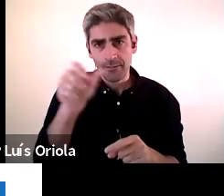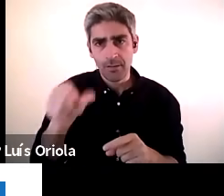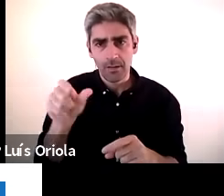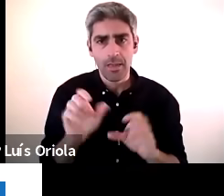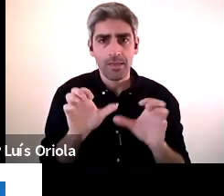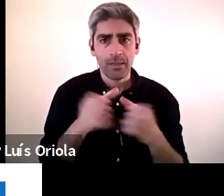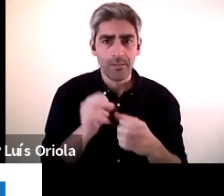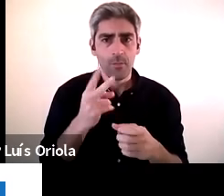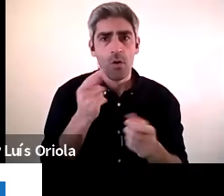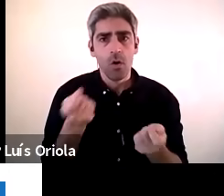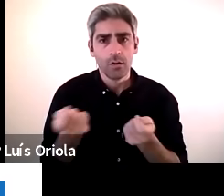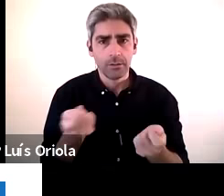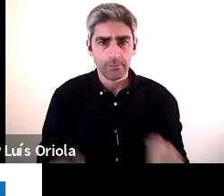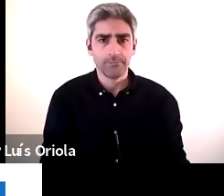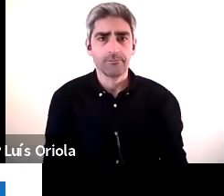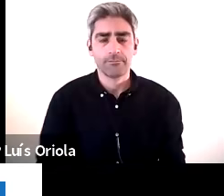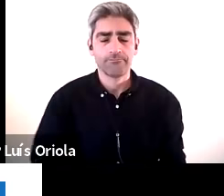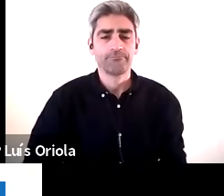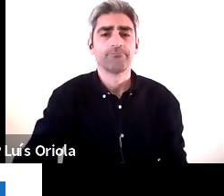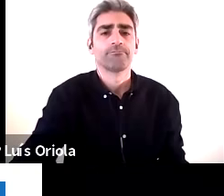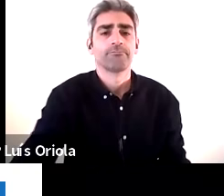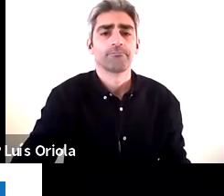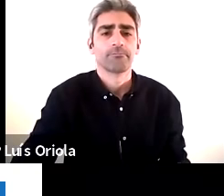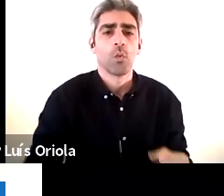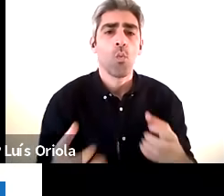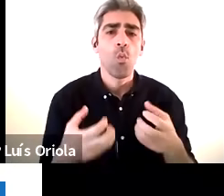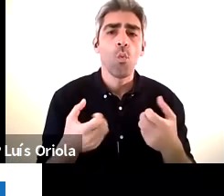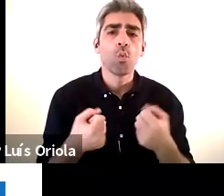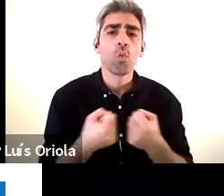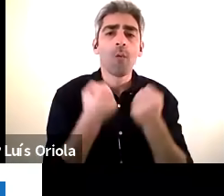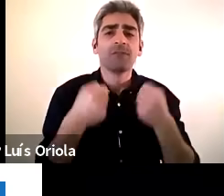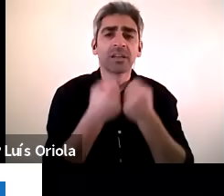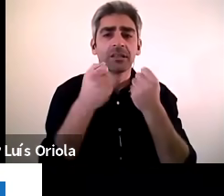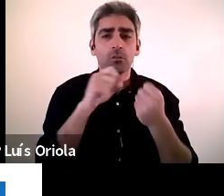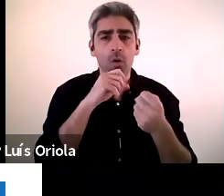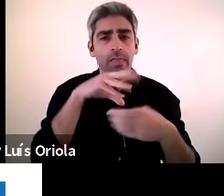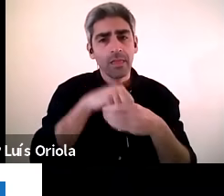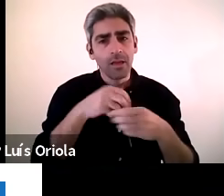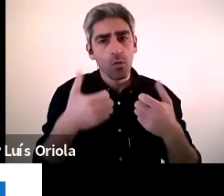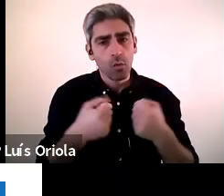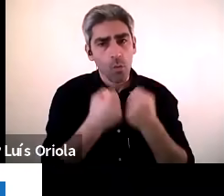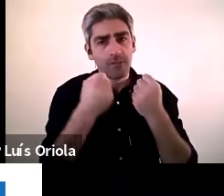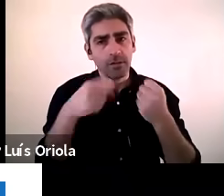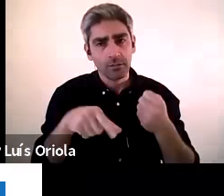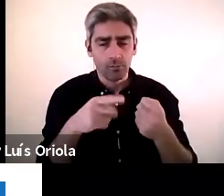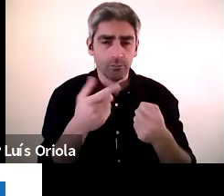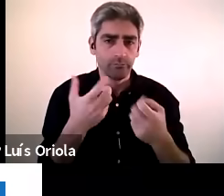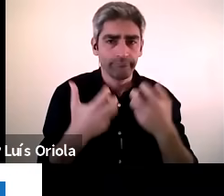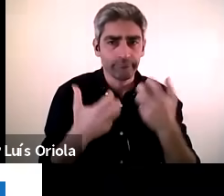organização. Um ambiente laboral de conflitos, e fatores que podem ser